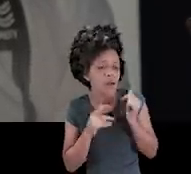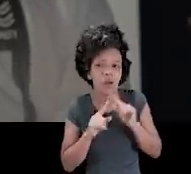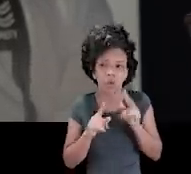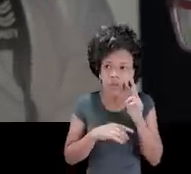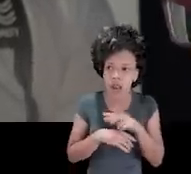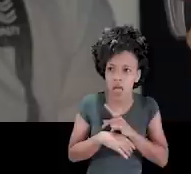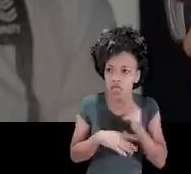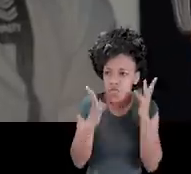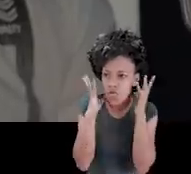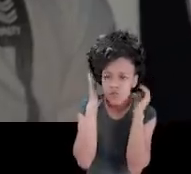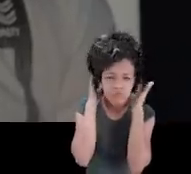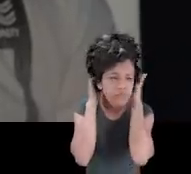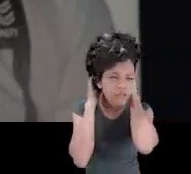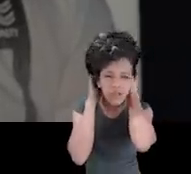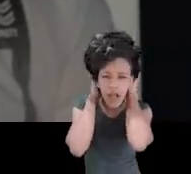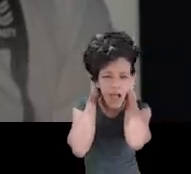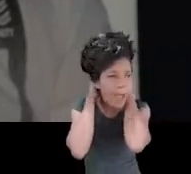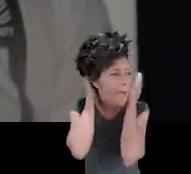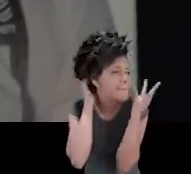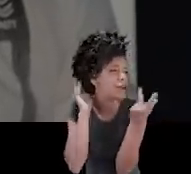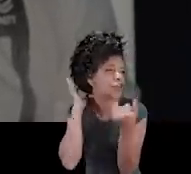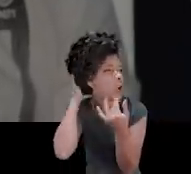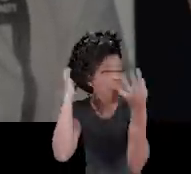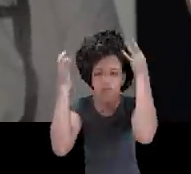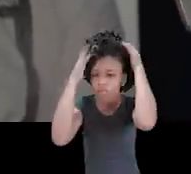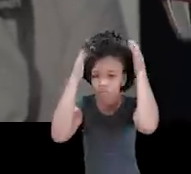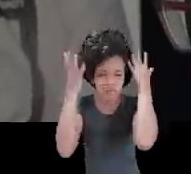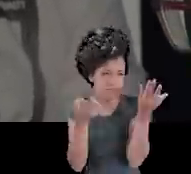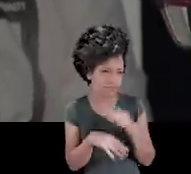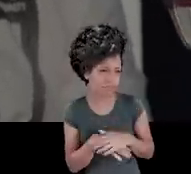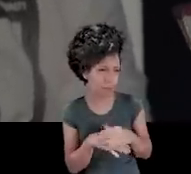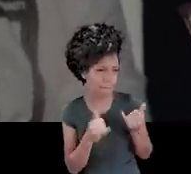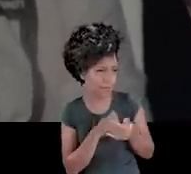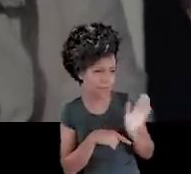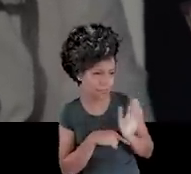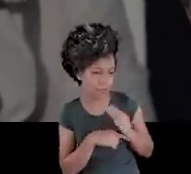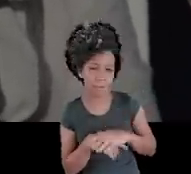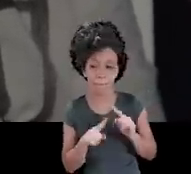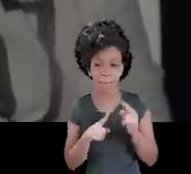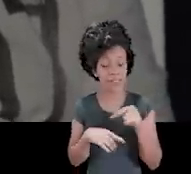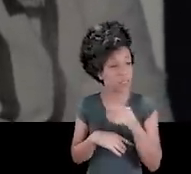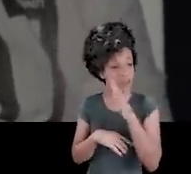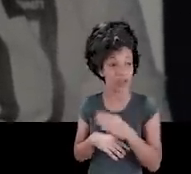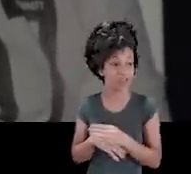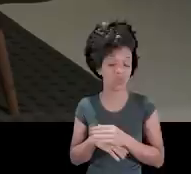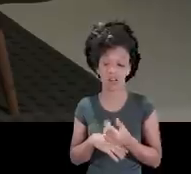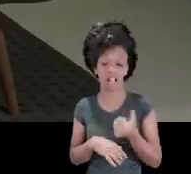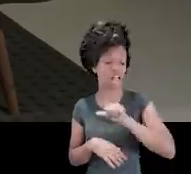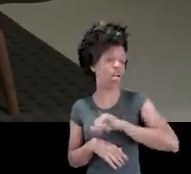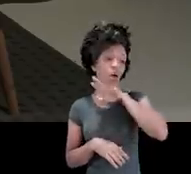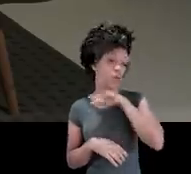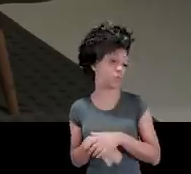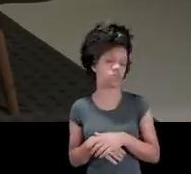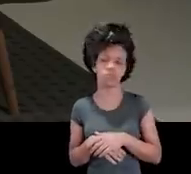ficavam, nossa, maravilhoso, como se fosse uma estrela de cinema. E é aqui no Brasil que leva para o lado negativo só.